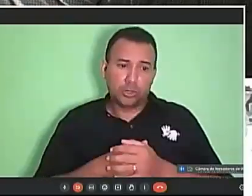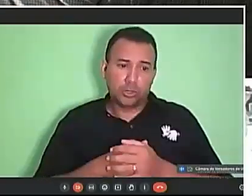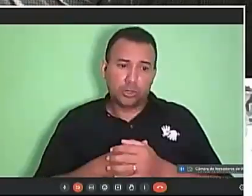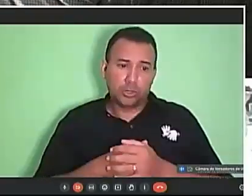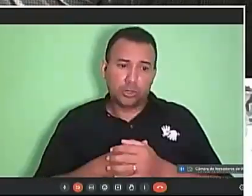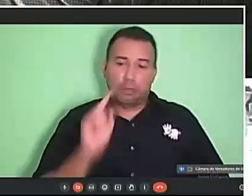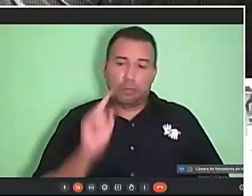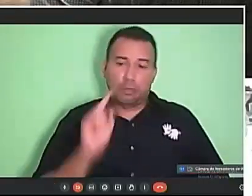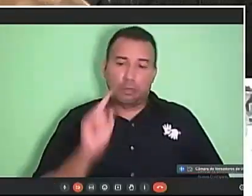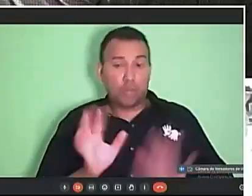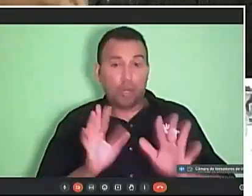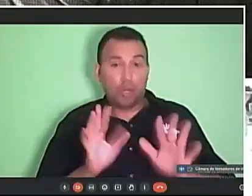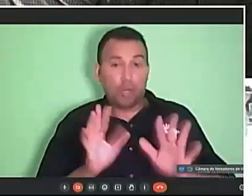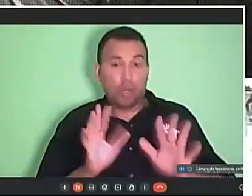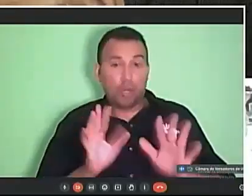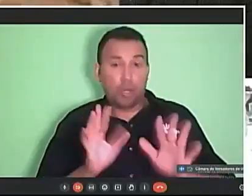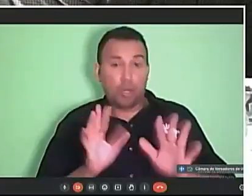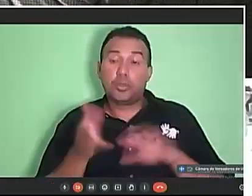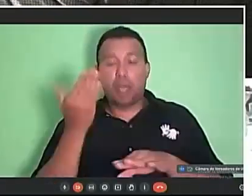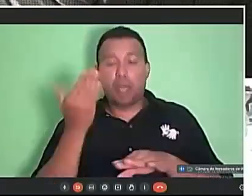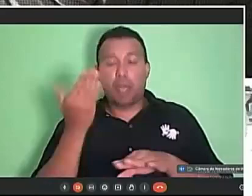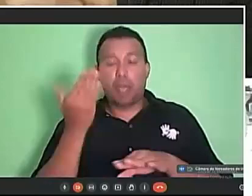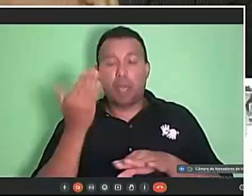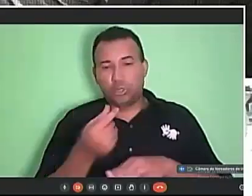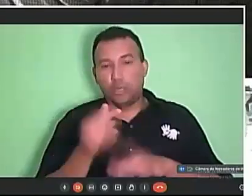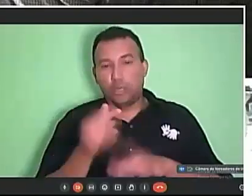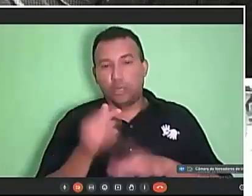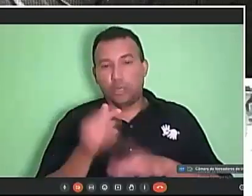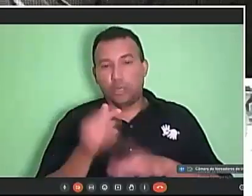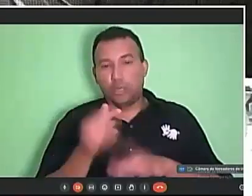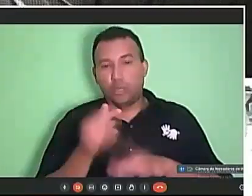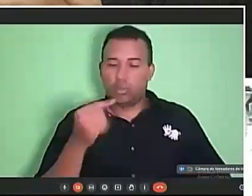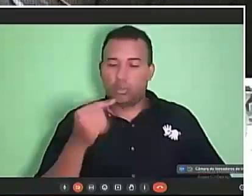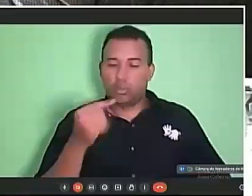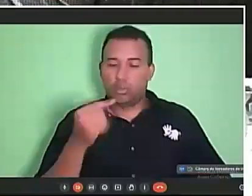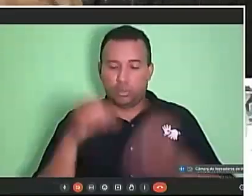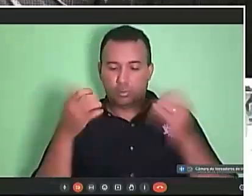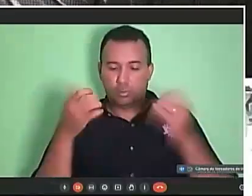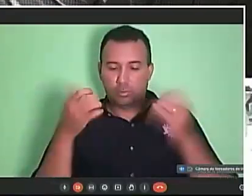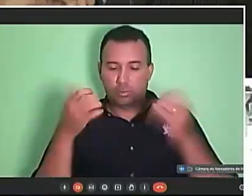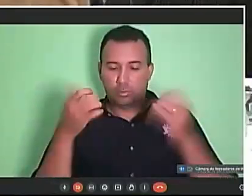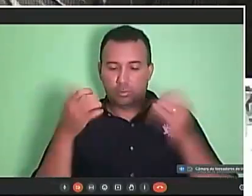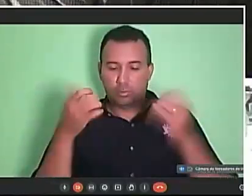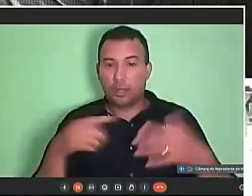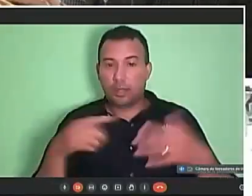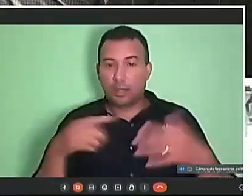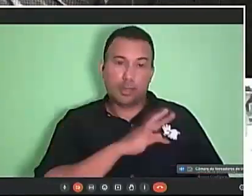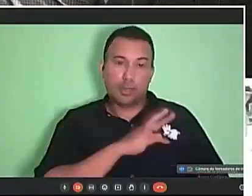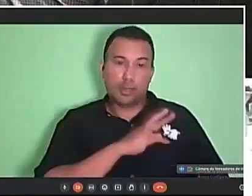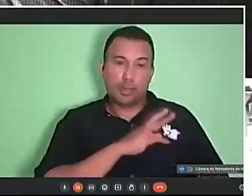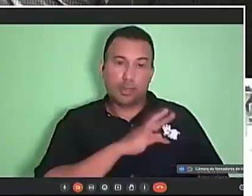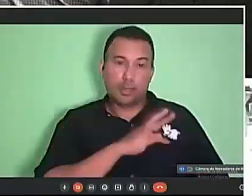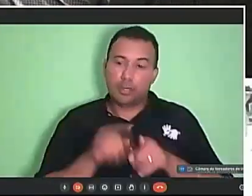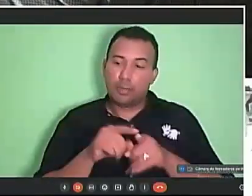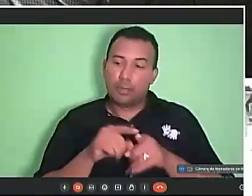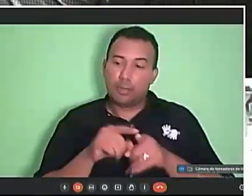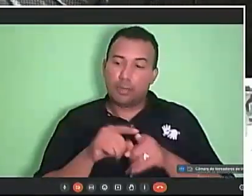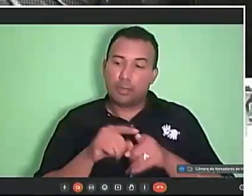custe muito mais. Mas é importante nós colocarmos isso, existe uma técnica, existe uma ciência para se chegar no